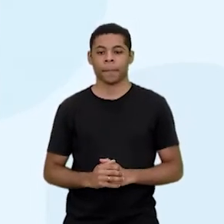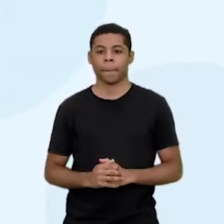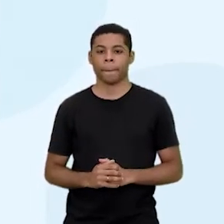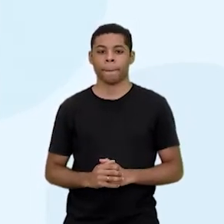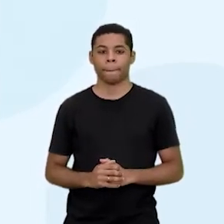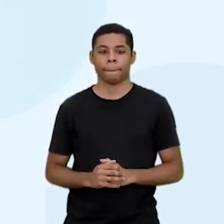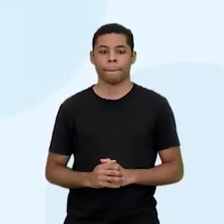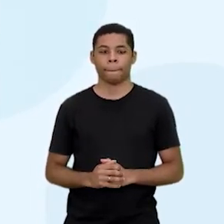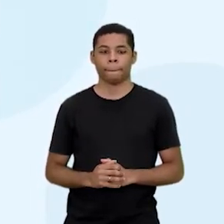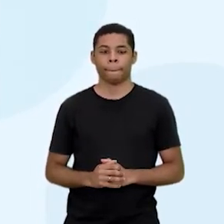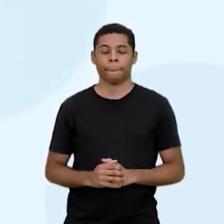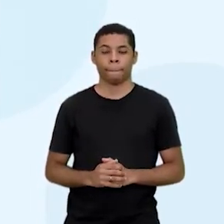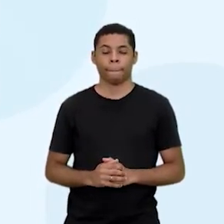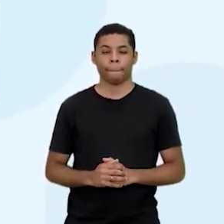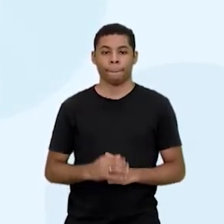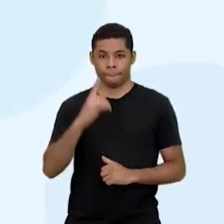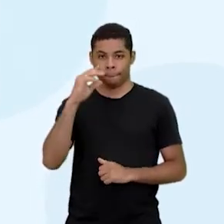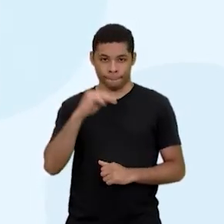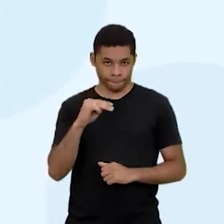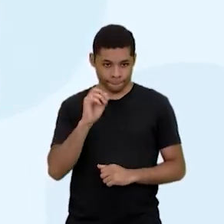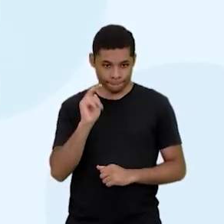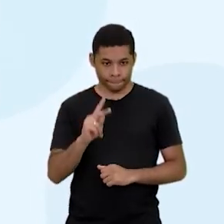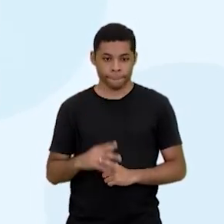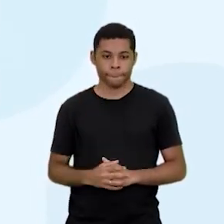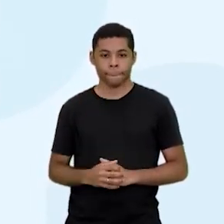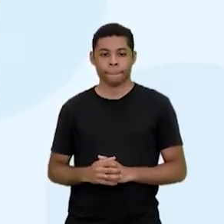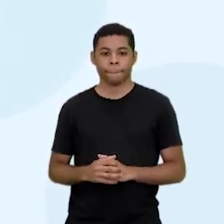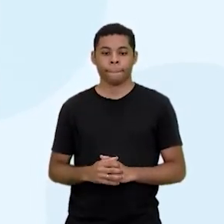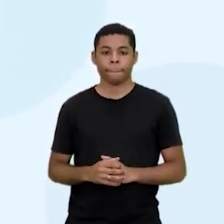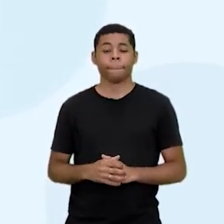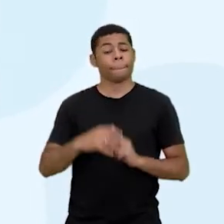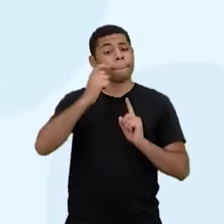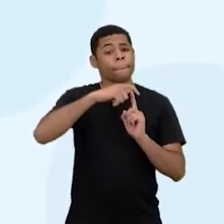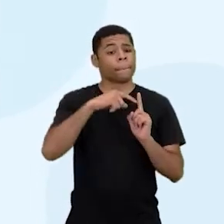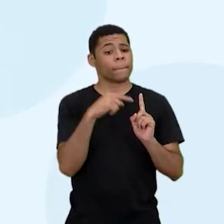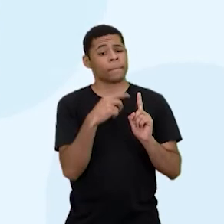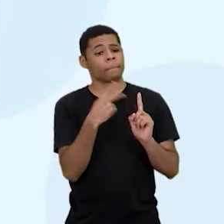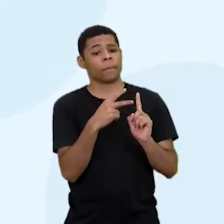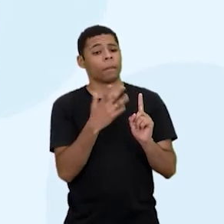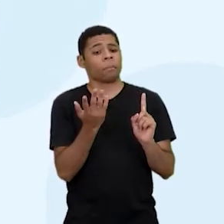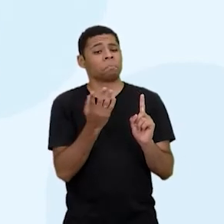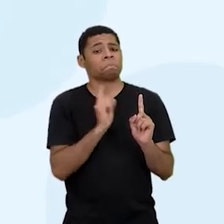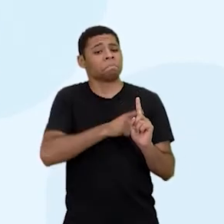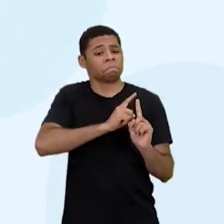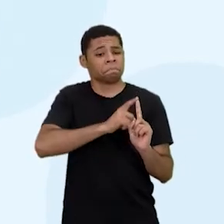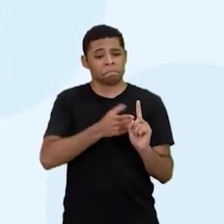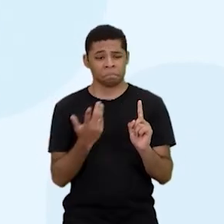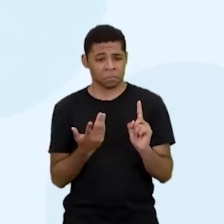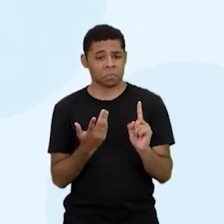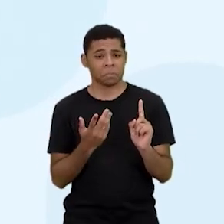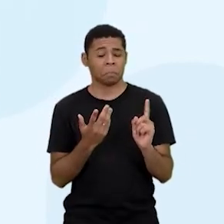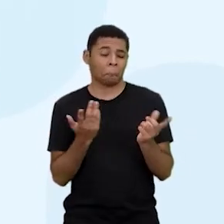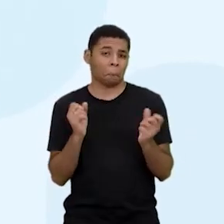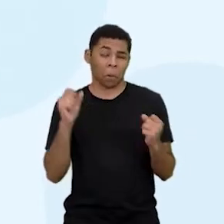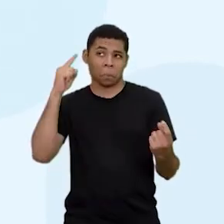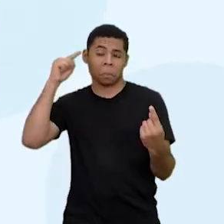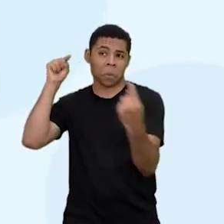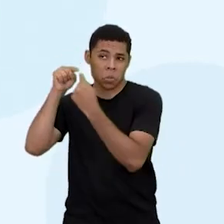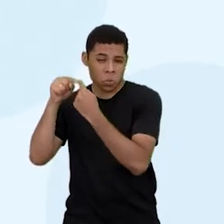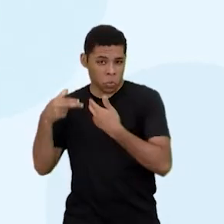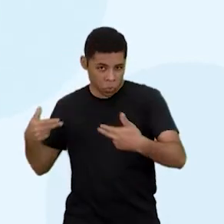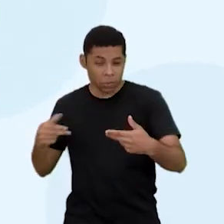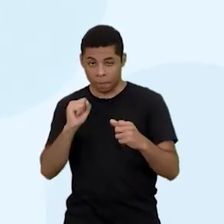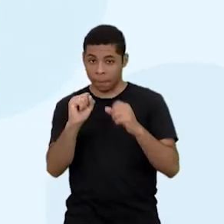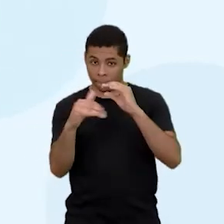ali e a gente já volta. Então, ó, qual o aspecto da aparência física da personagem? Se ela tem medo de alguma coisa, então vocês podem colocar aqui no